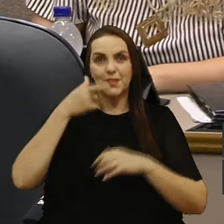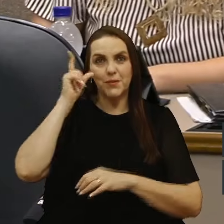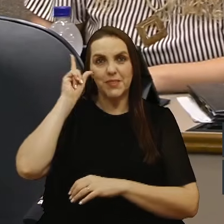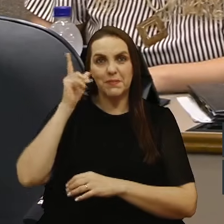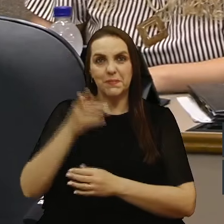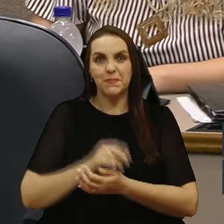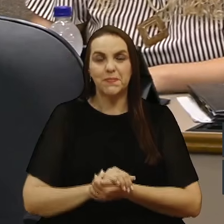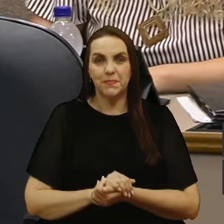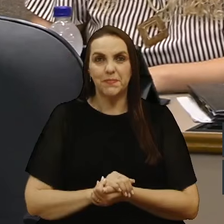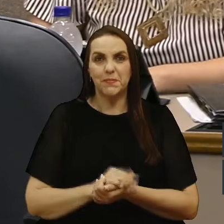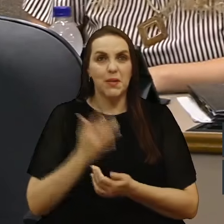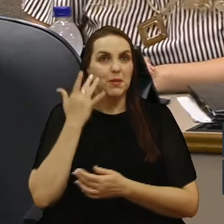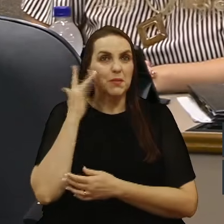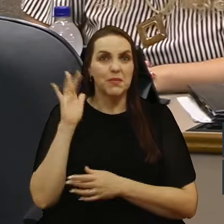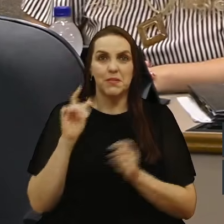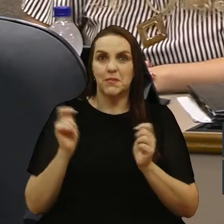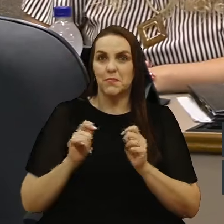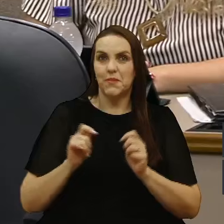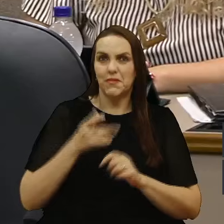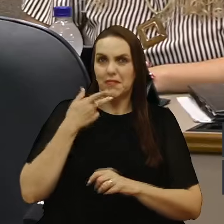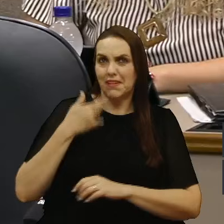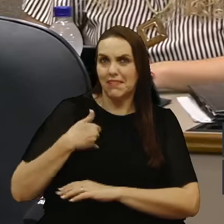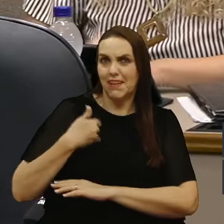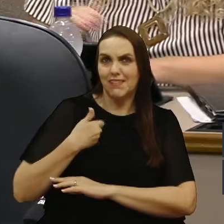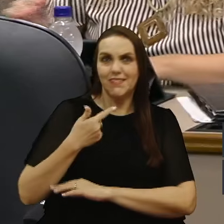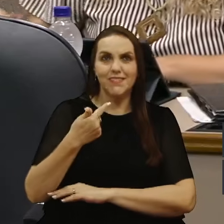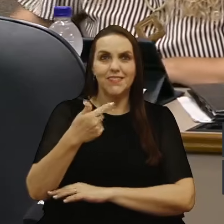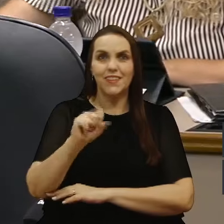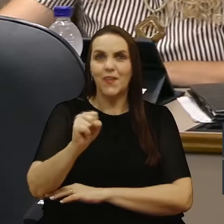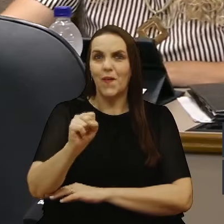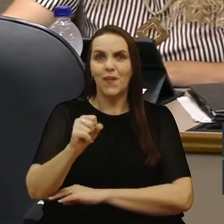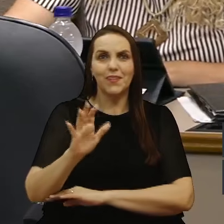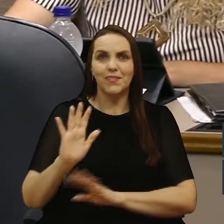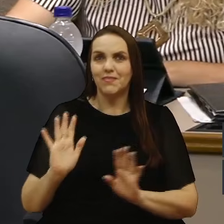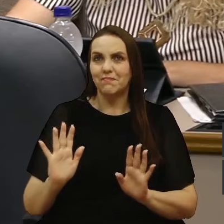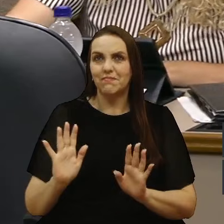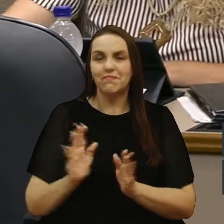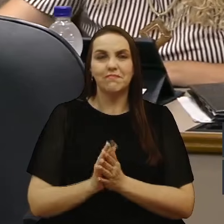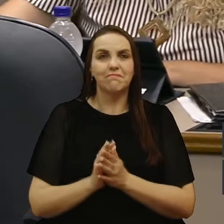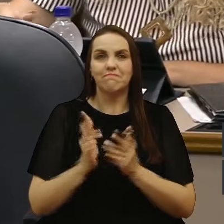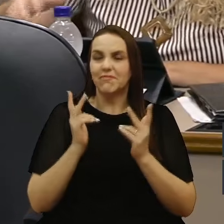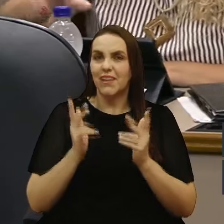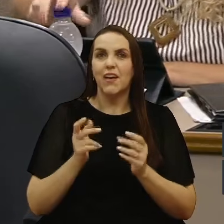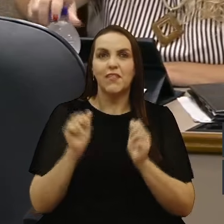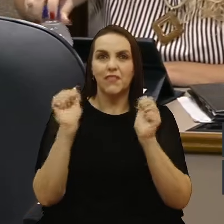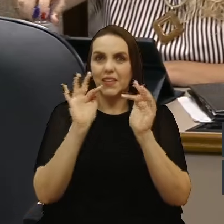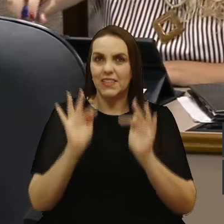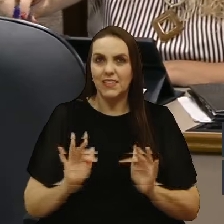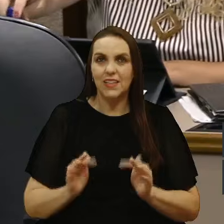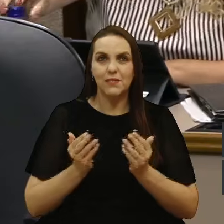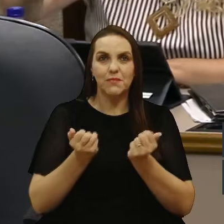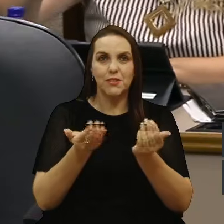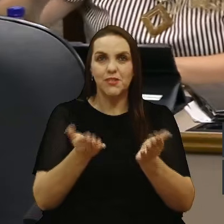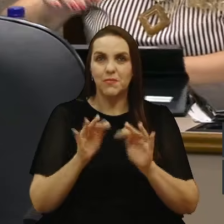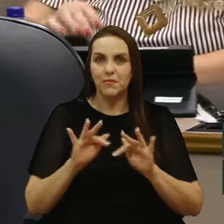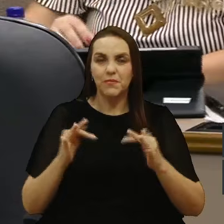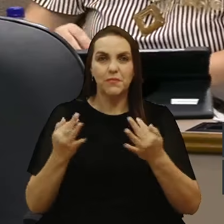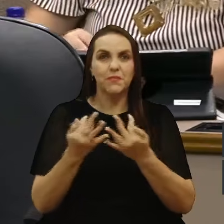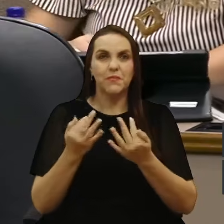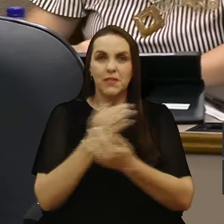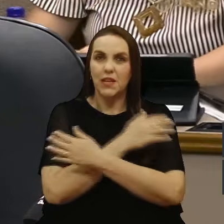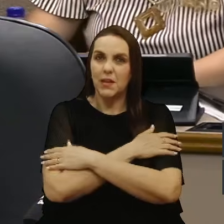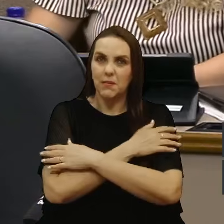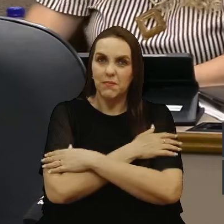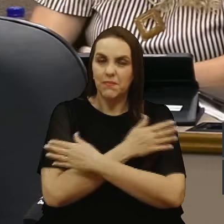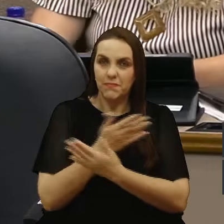ontem. Não sei se posso falar a idade, mas vou falar, né, Sartori? 78 anos comemorando ontem. Então, felicidades a ti, a família. Um grande abraço também. Aproveitar